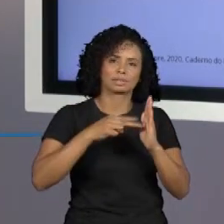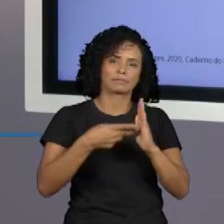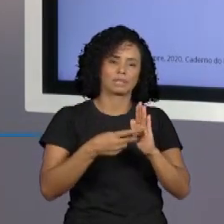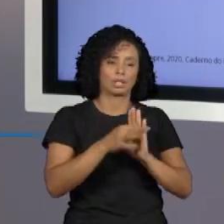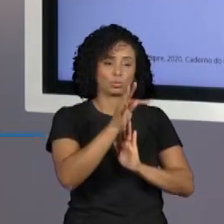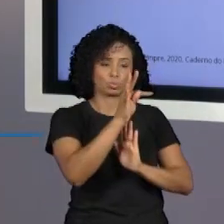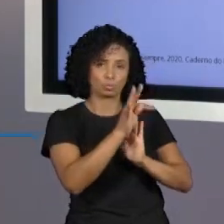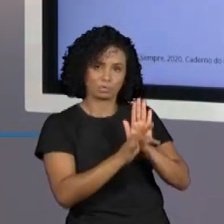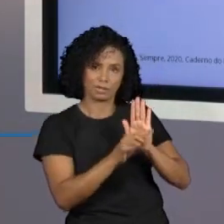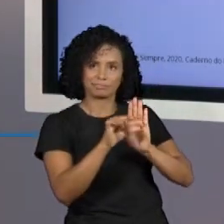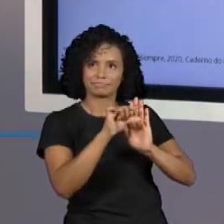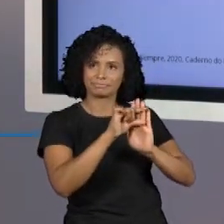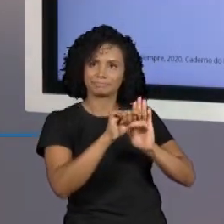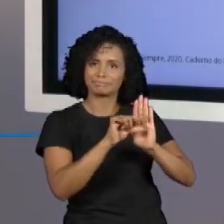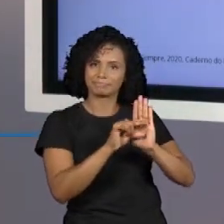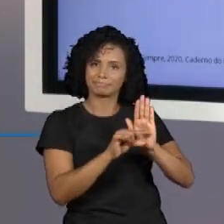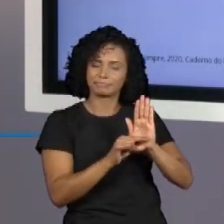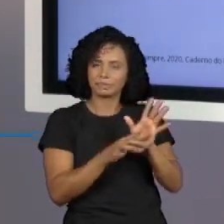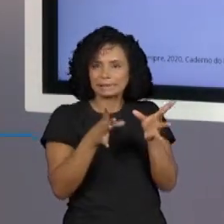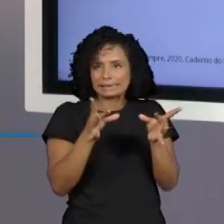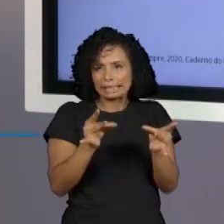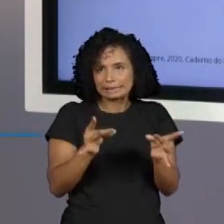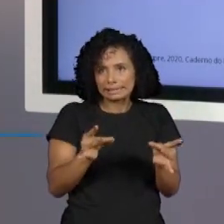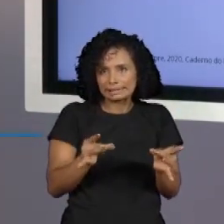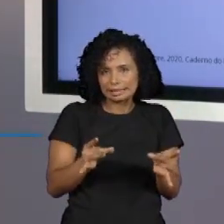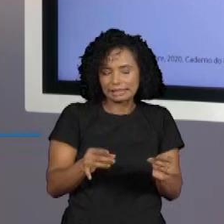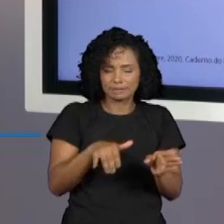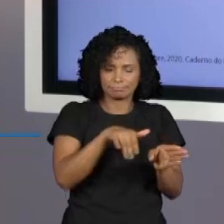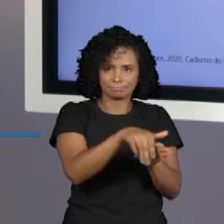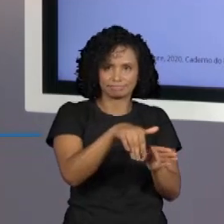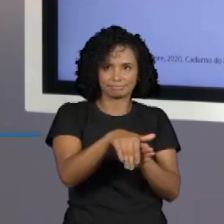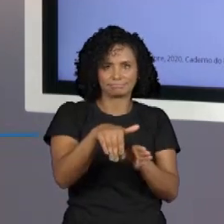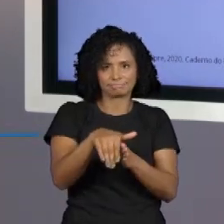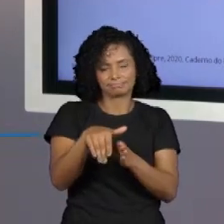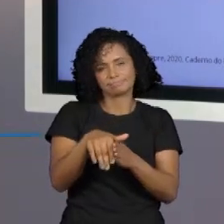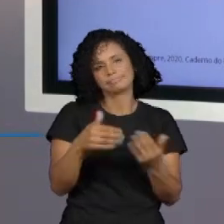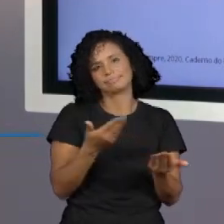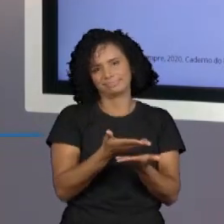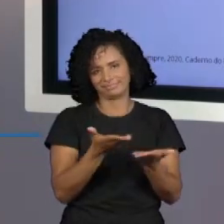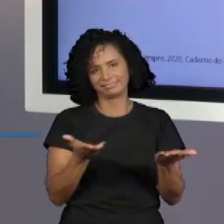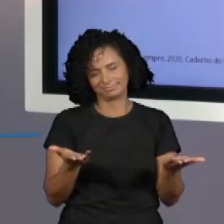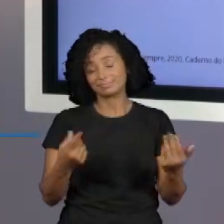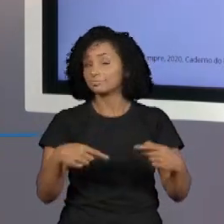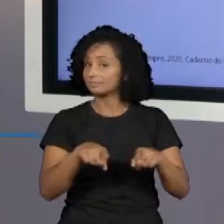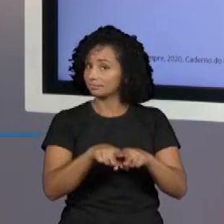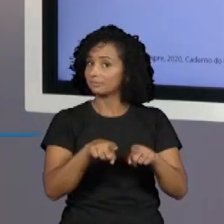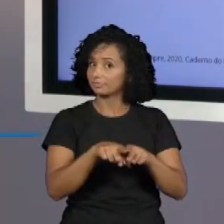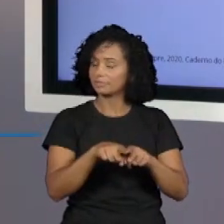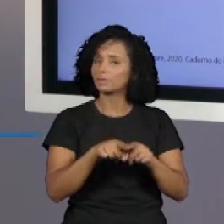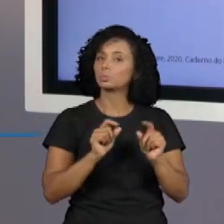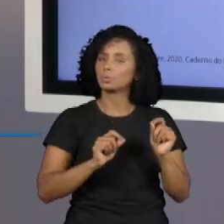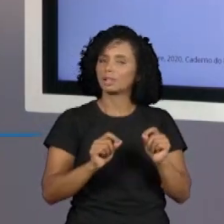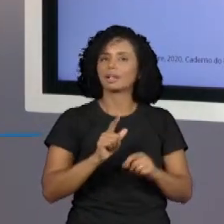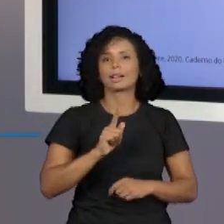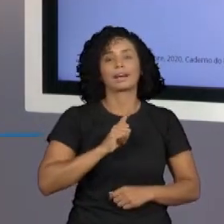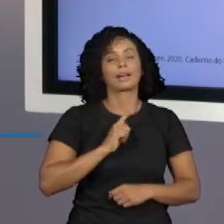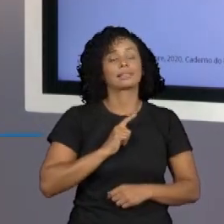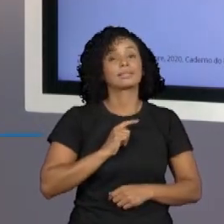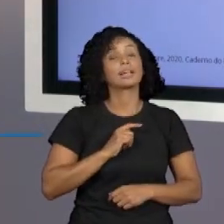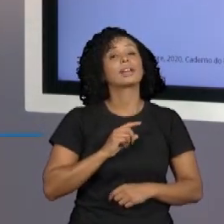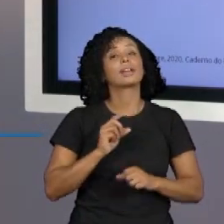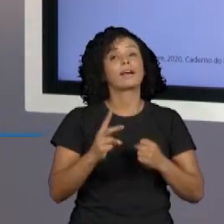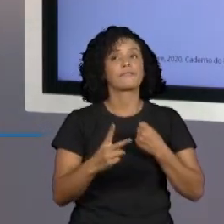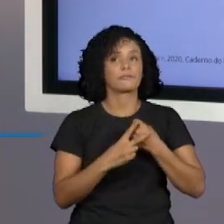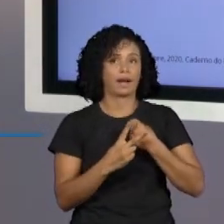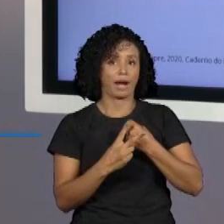objetiva, separado em passo a passo para você aprender e também a questão dos verbos que a professora falou,